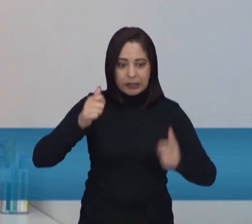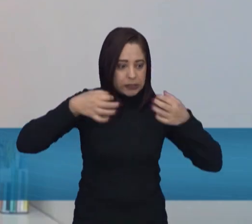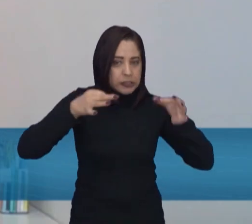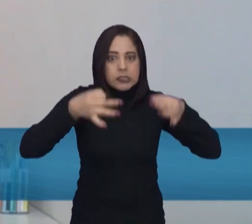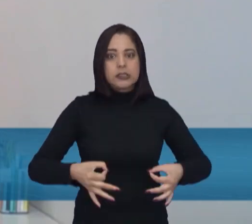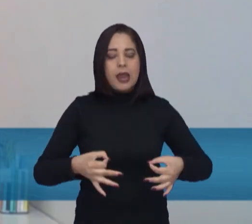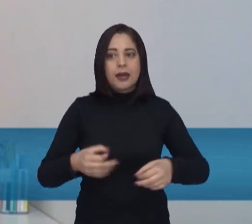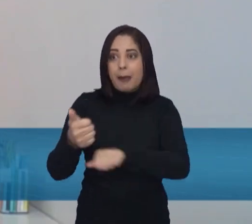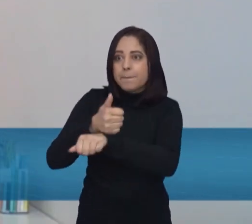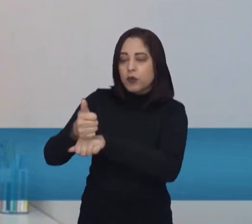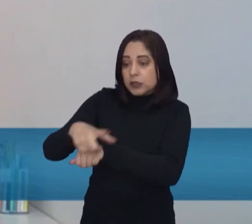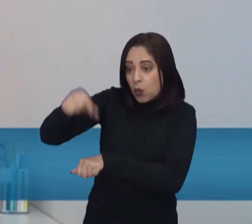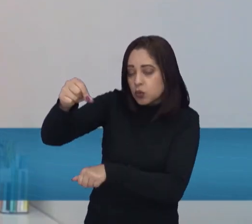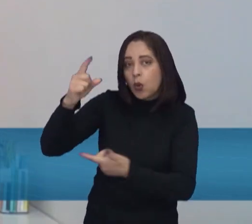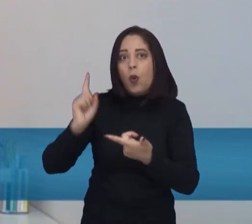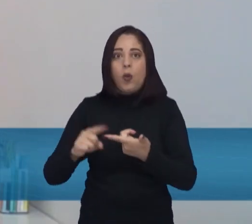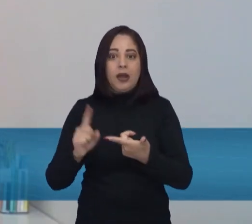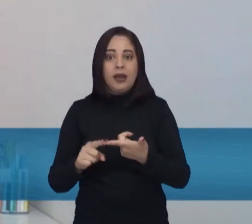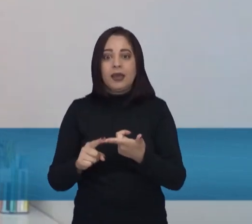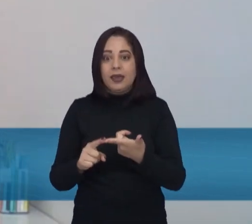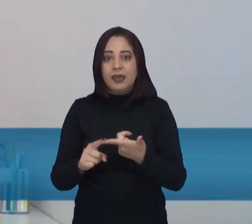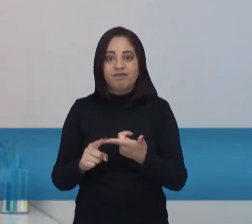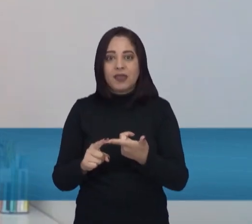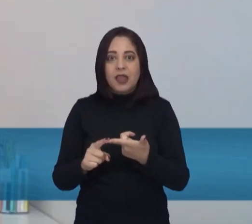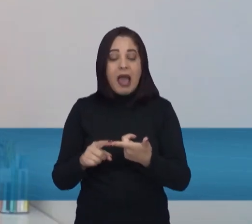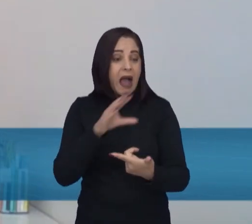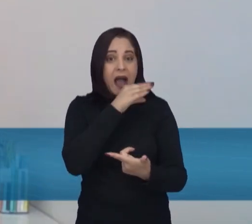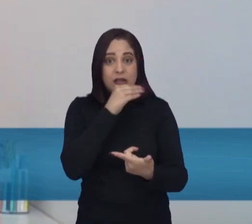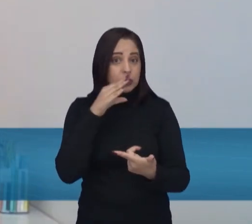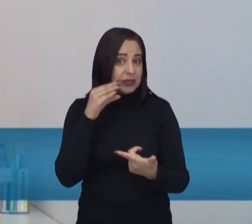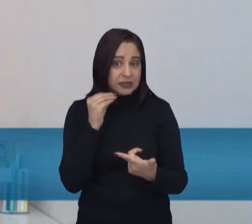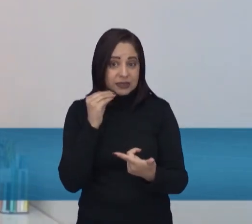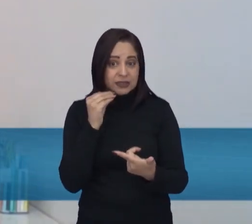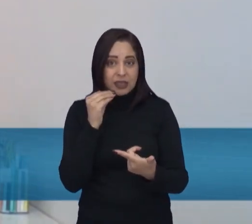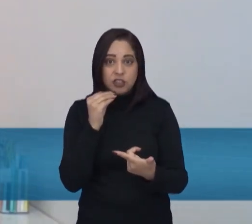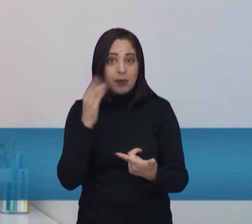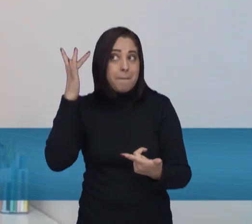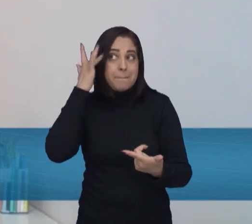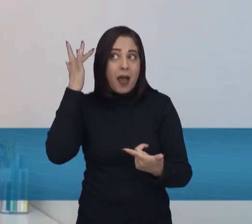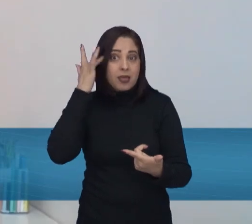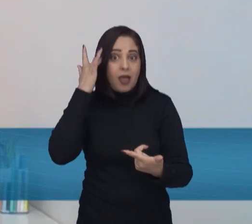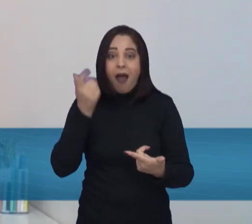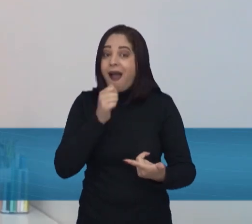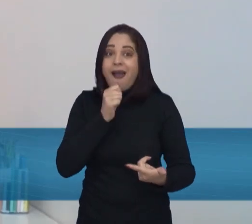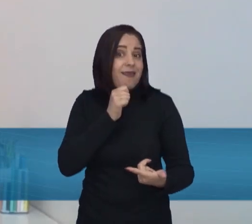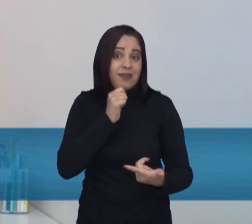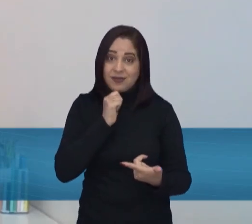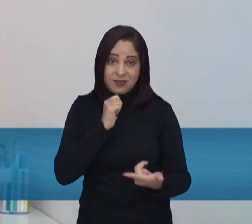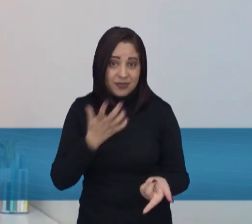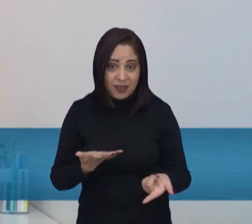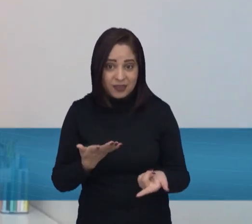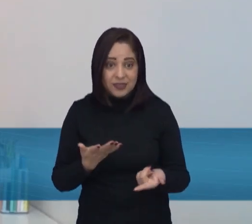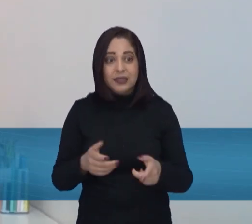qual profissão que eu vou seguir? Eles não são tão flexíveis também por questões de maturidade. Então, eles não